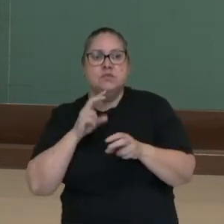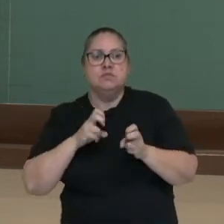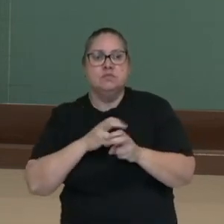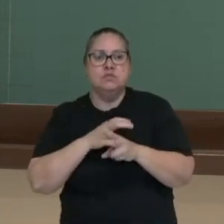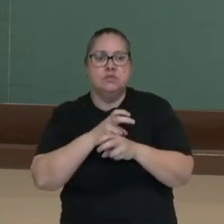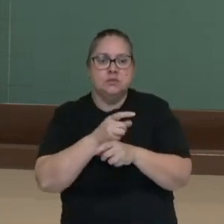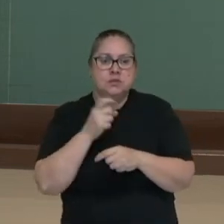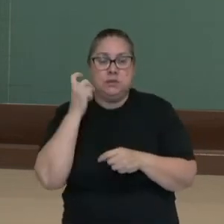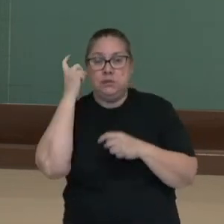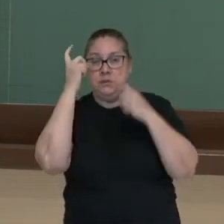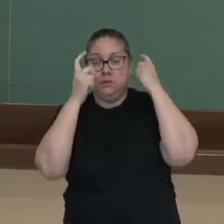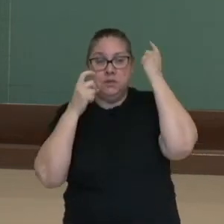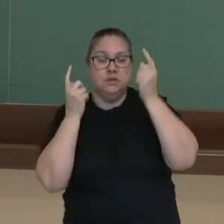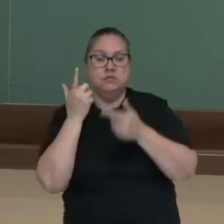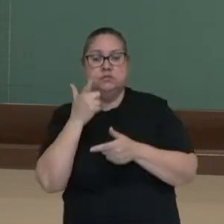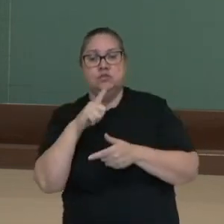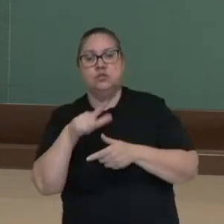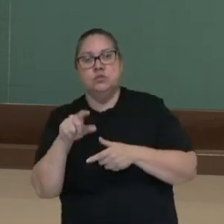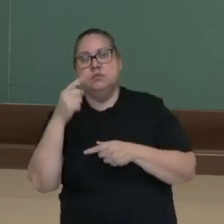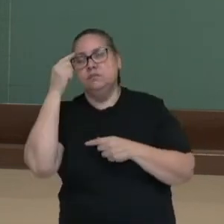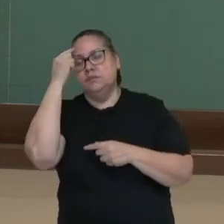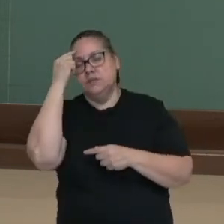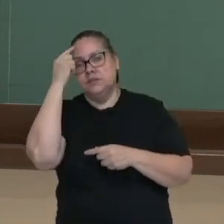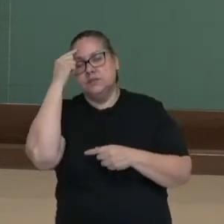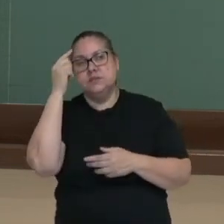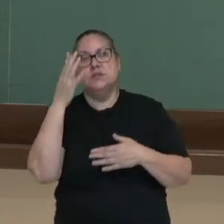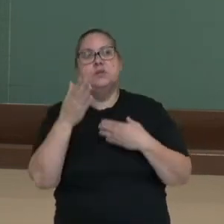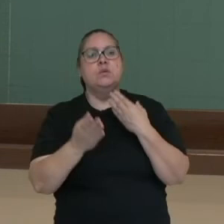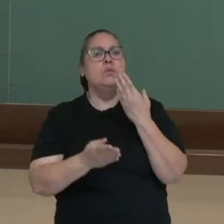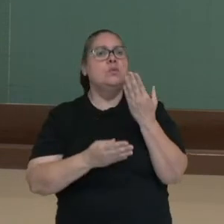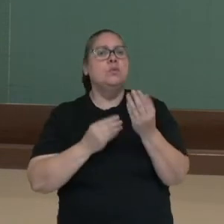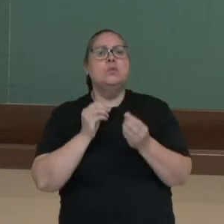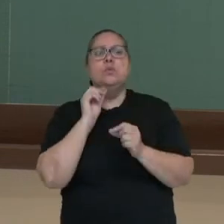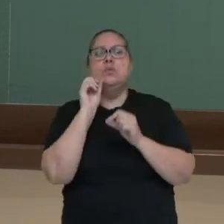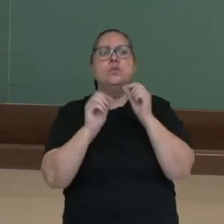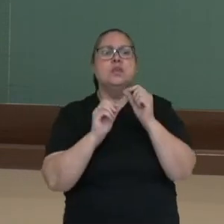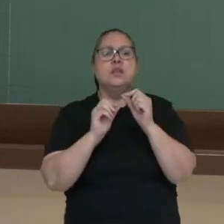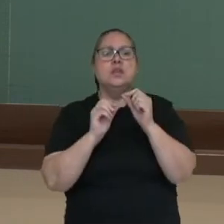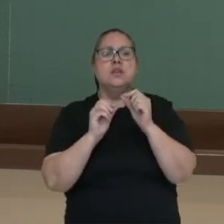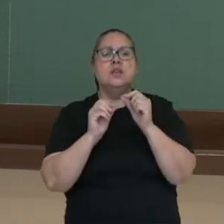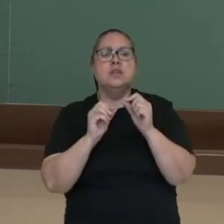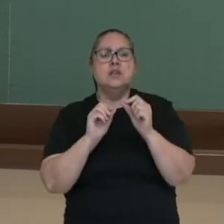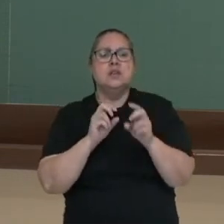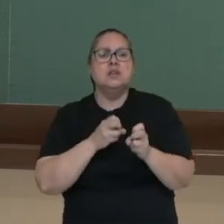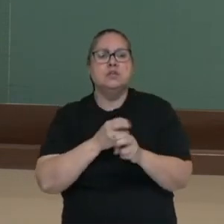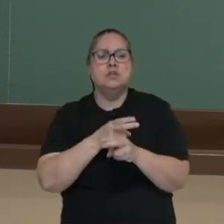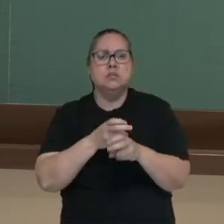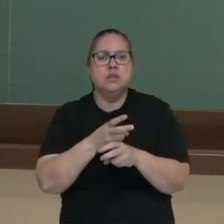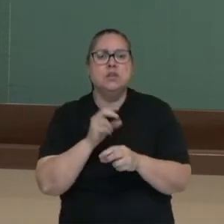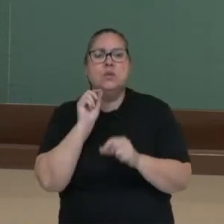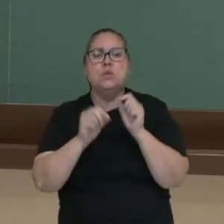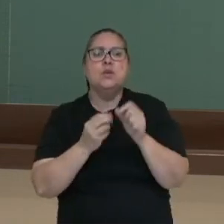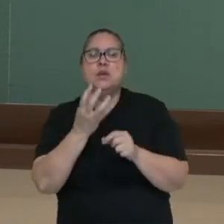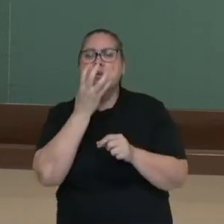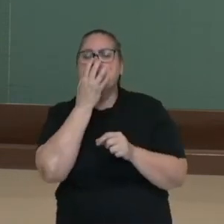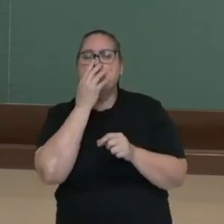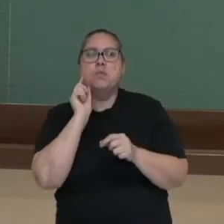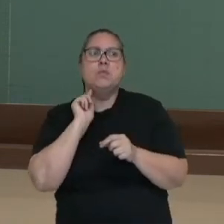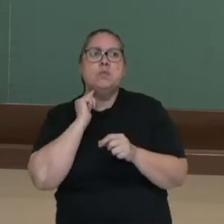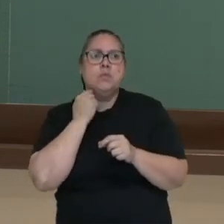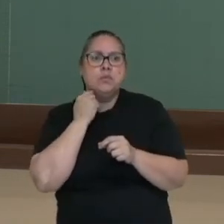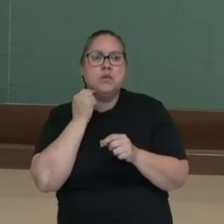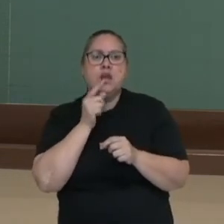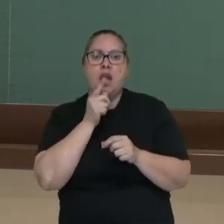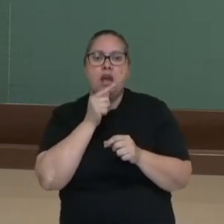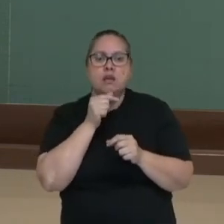de preocupação ali para se pensar, né? O que contamina, o que polui as águas do nosso planeta,